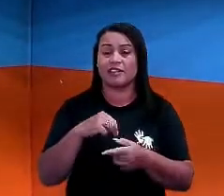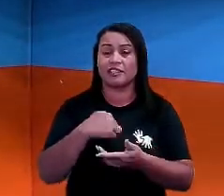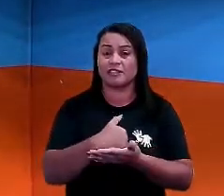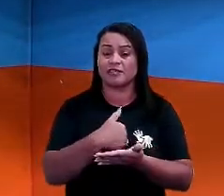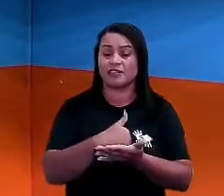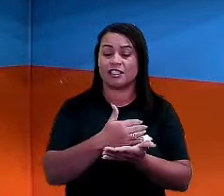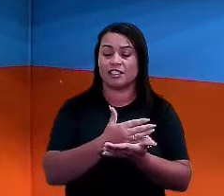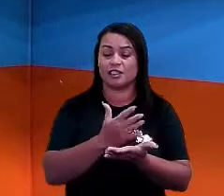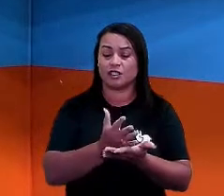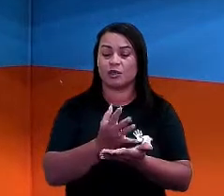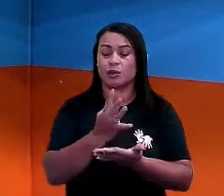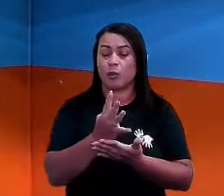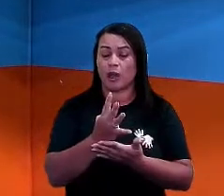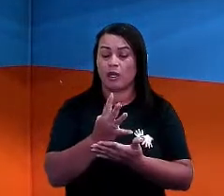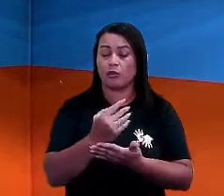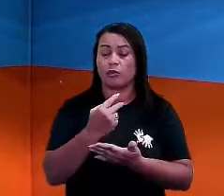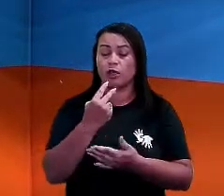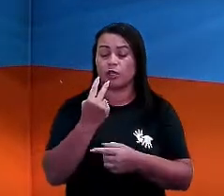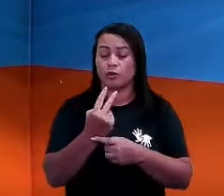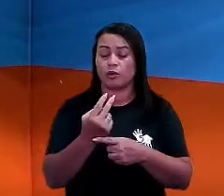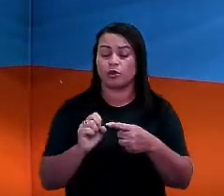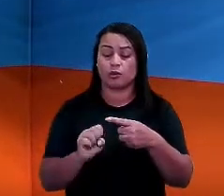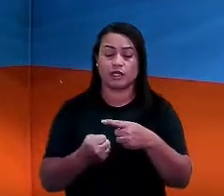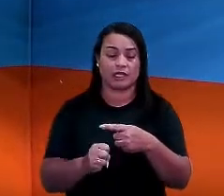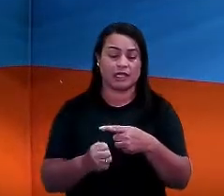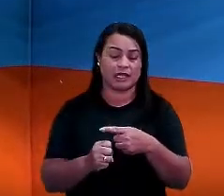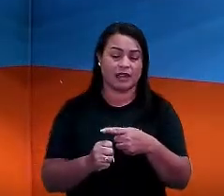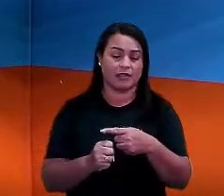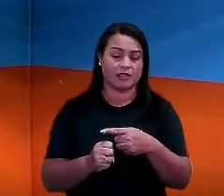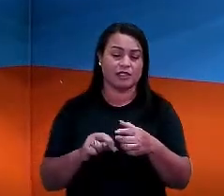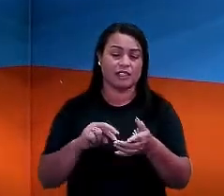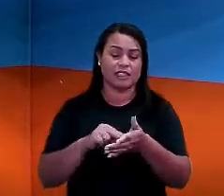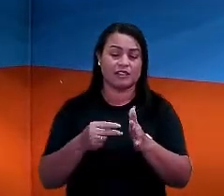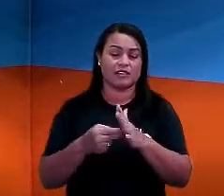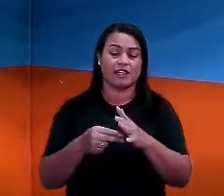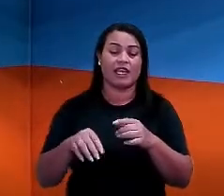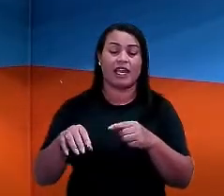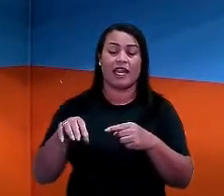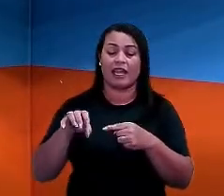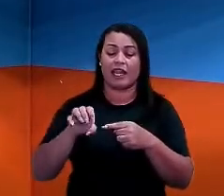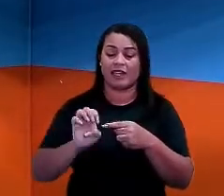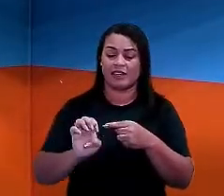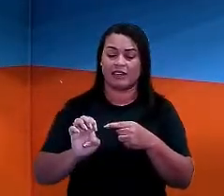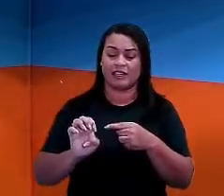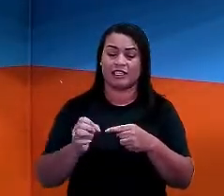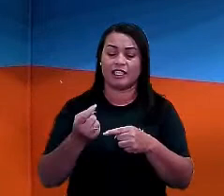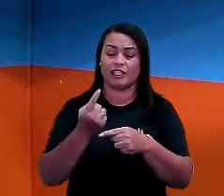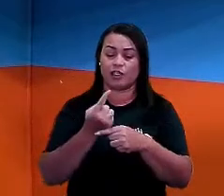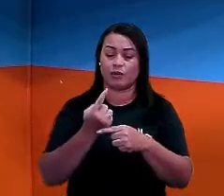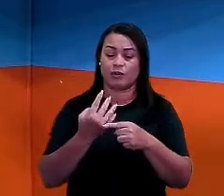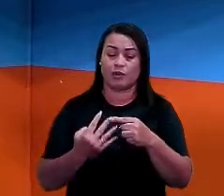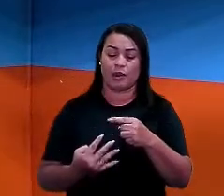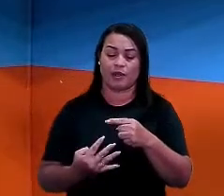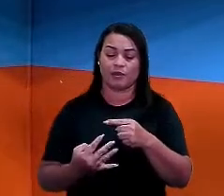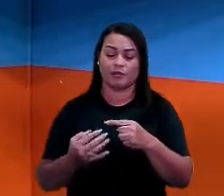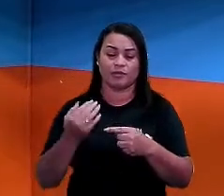4, tá? Porque 2/8 é uma fração equivalente de 1/4, tá